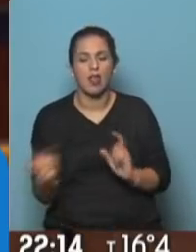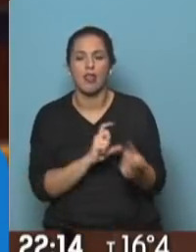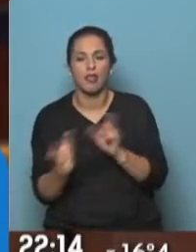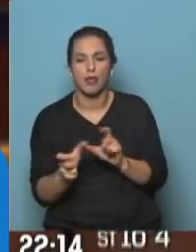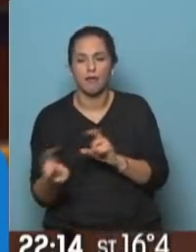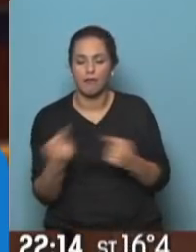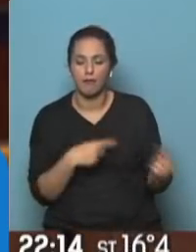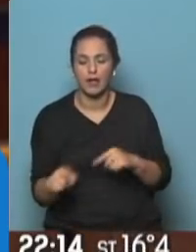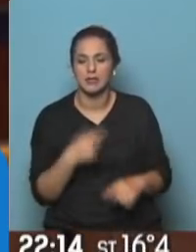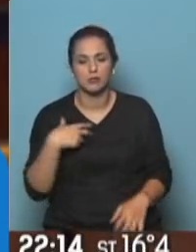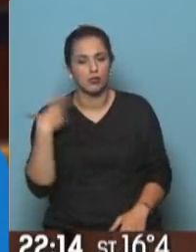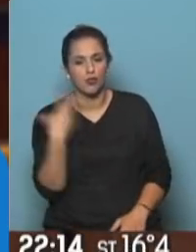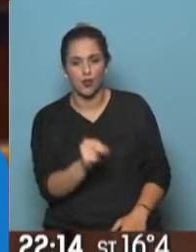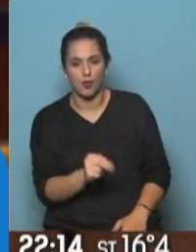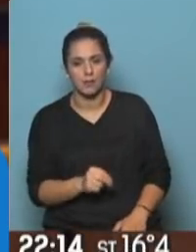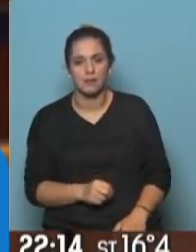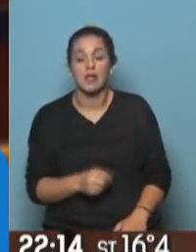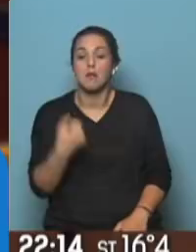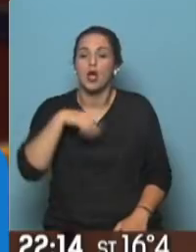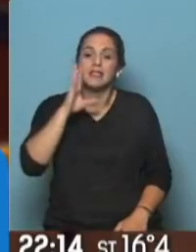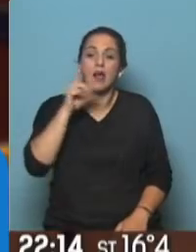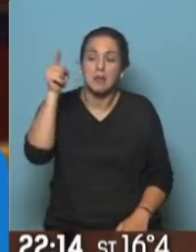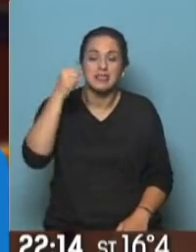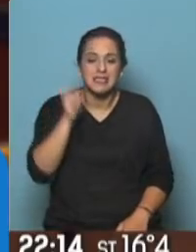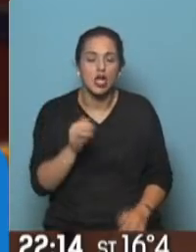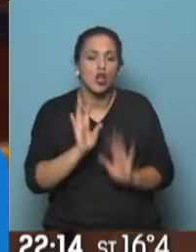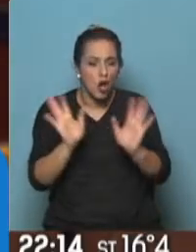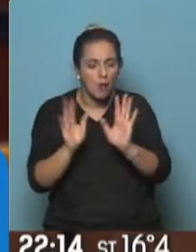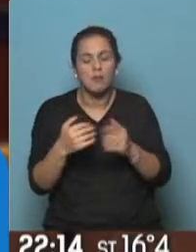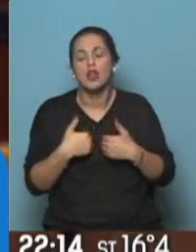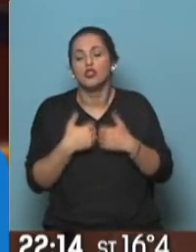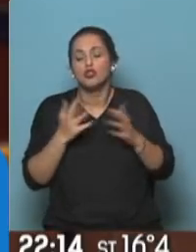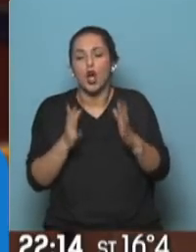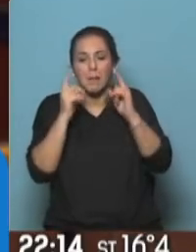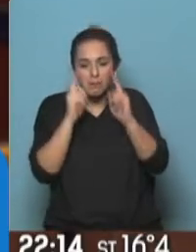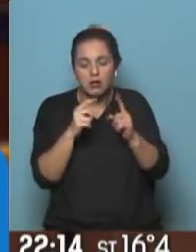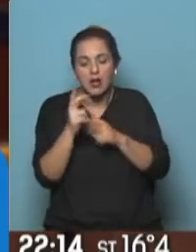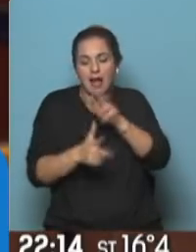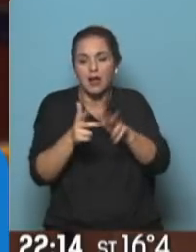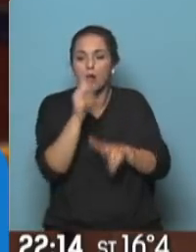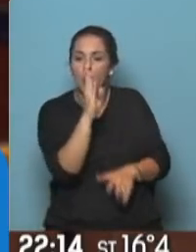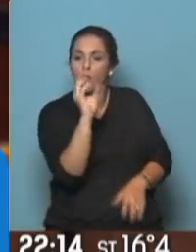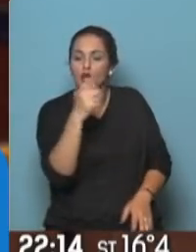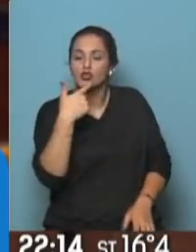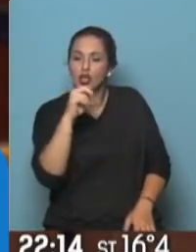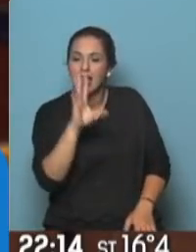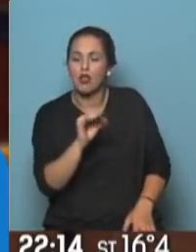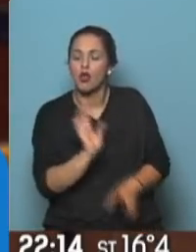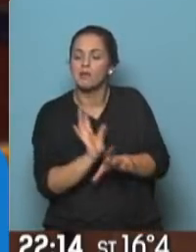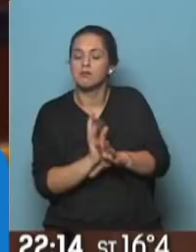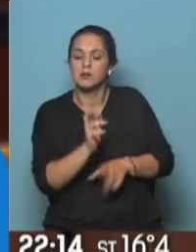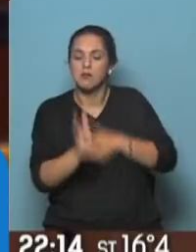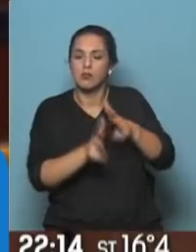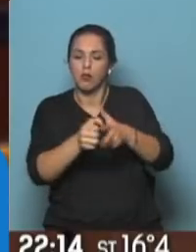diferente, não estou dizendo que Trump lo aceptaria, mas digo que o discurso de Bolsonaro é muito mais